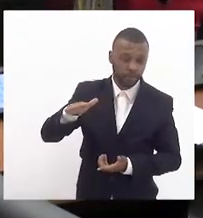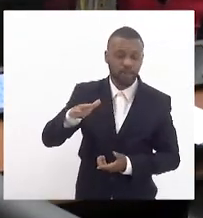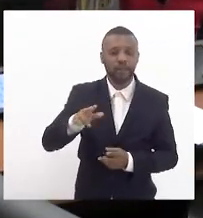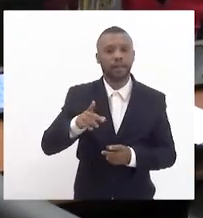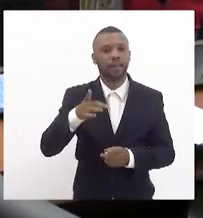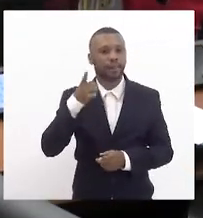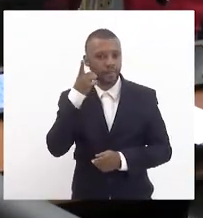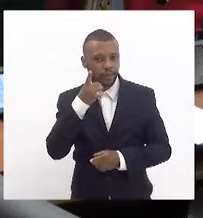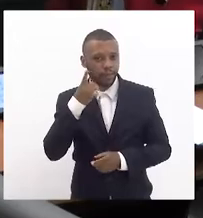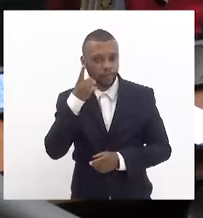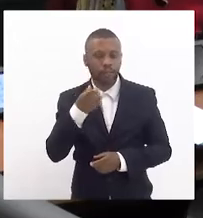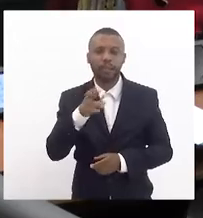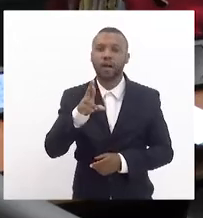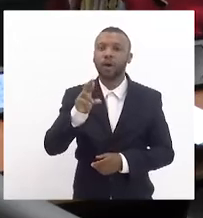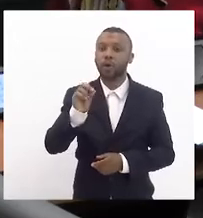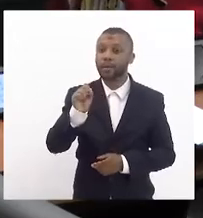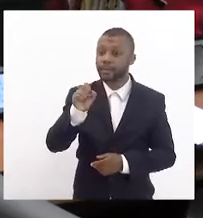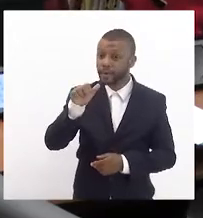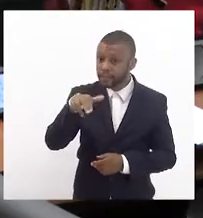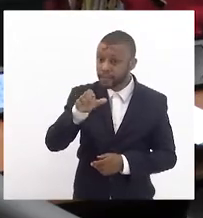Valdeque. É bem alto, senhor presidente.